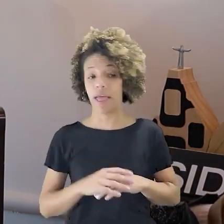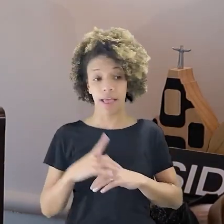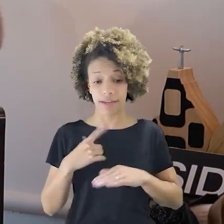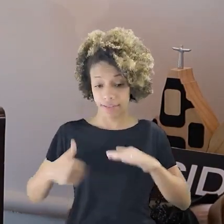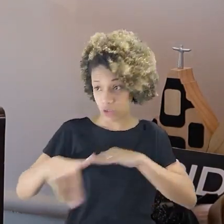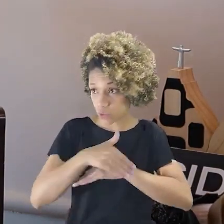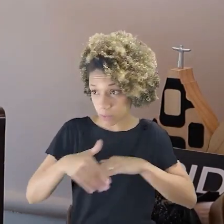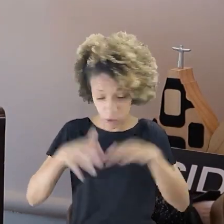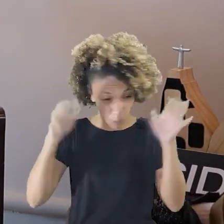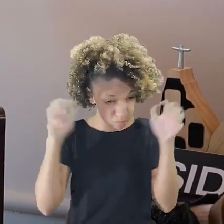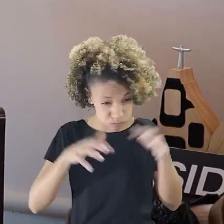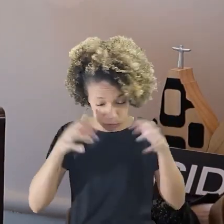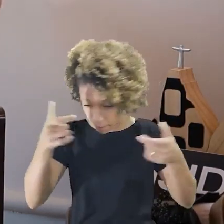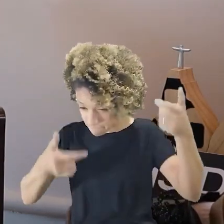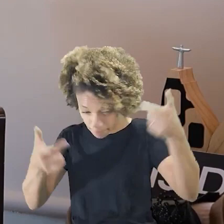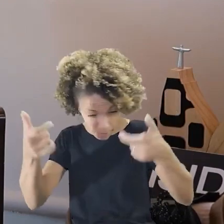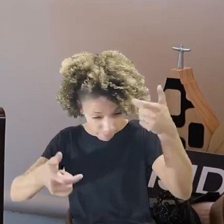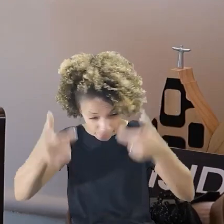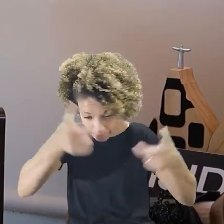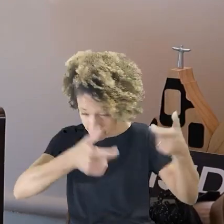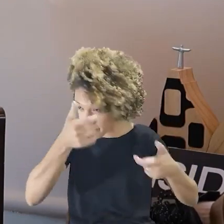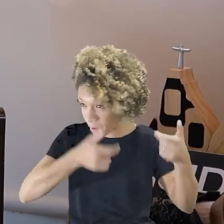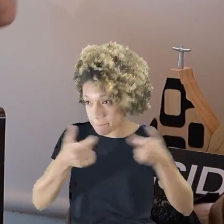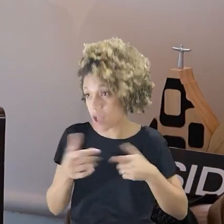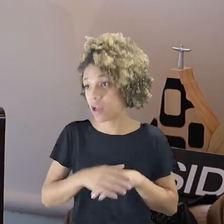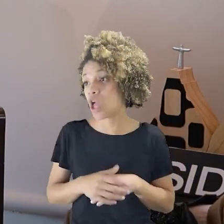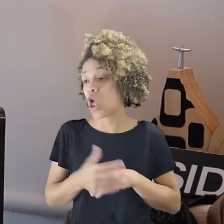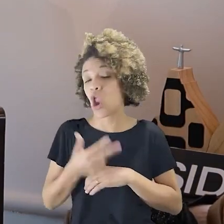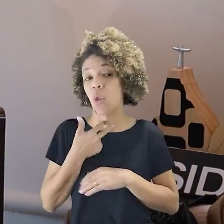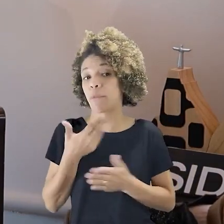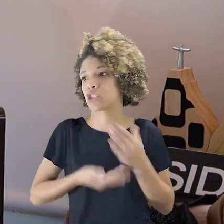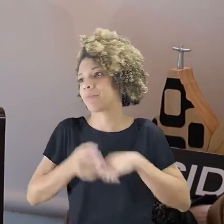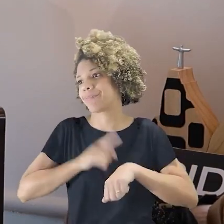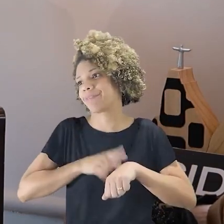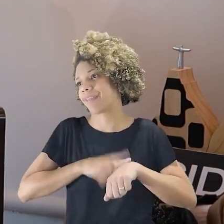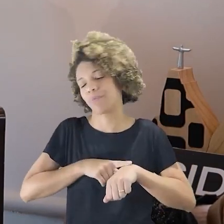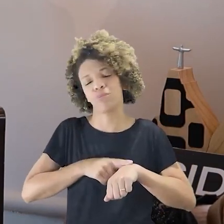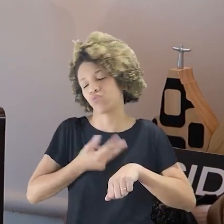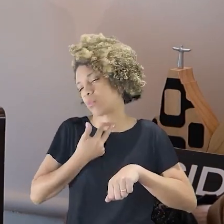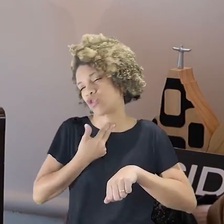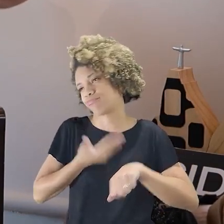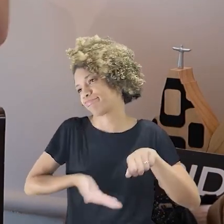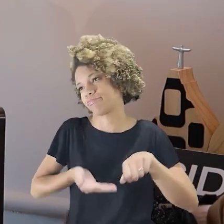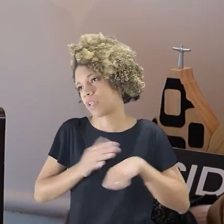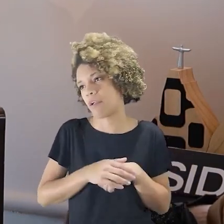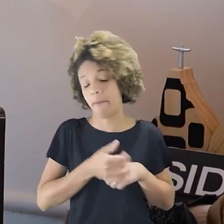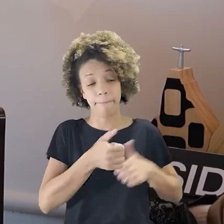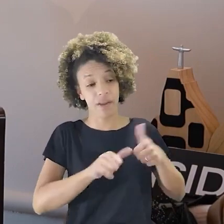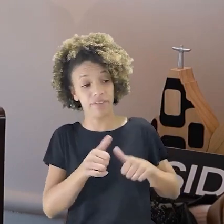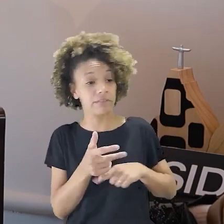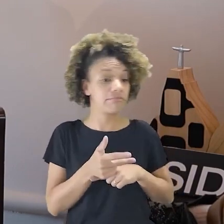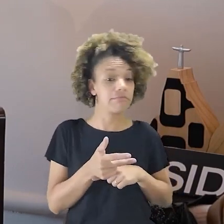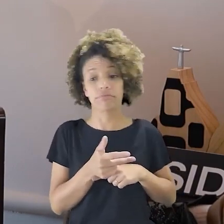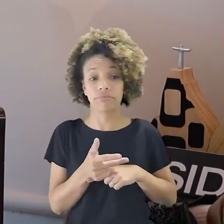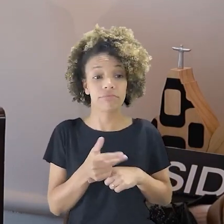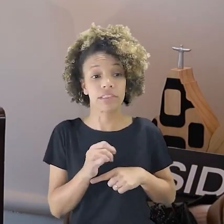está no beco debaixo de tempestade de tiro. Ele não pode perder tempo algum para avaliar a